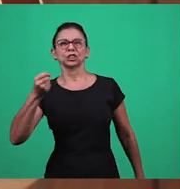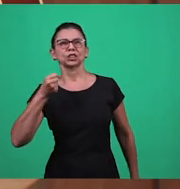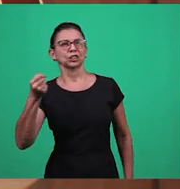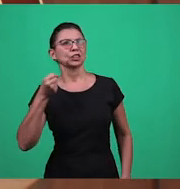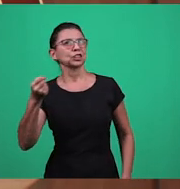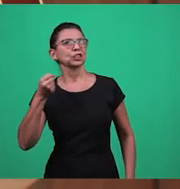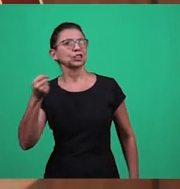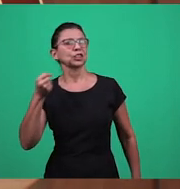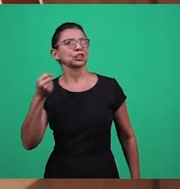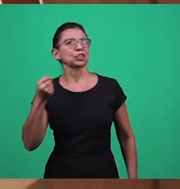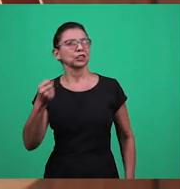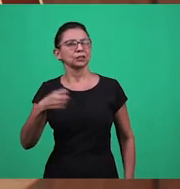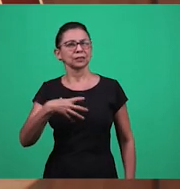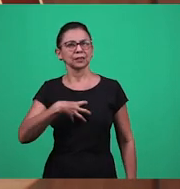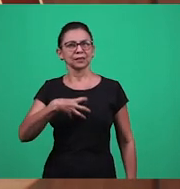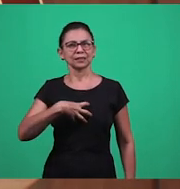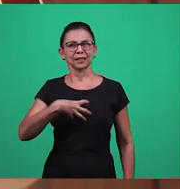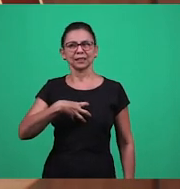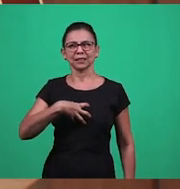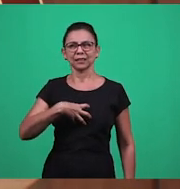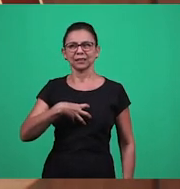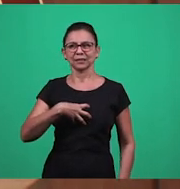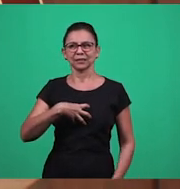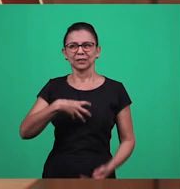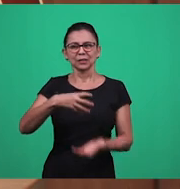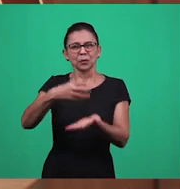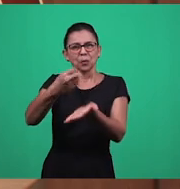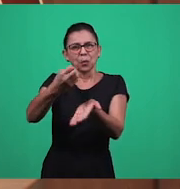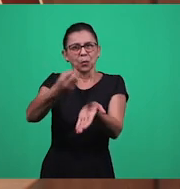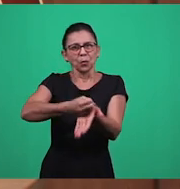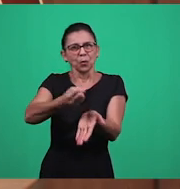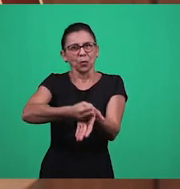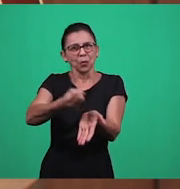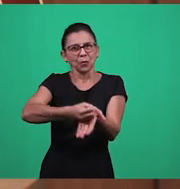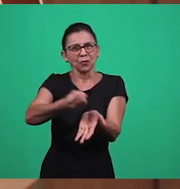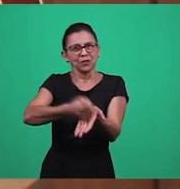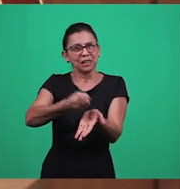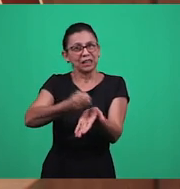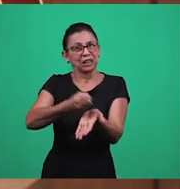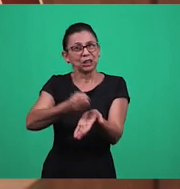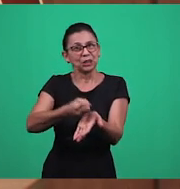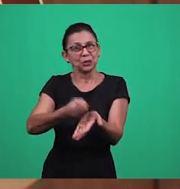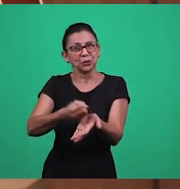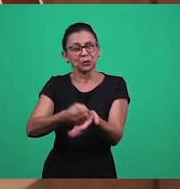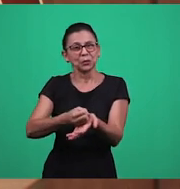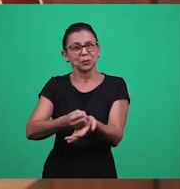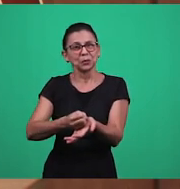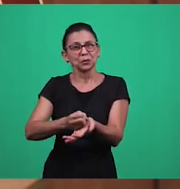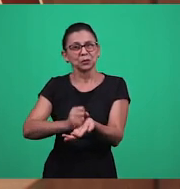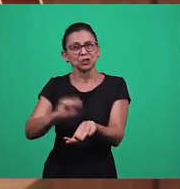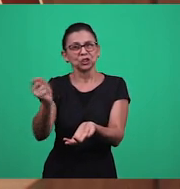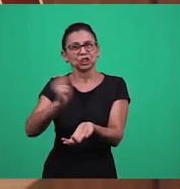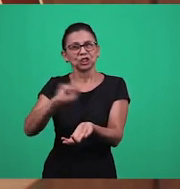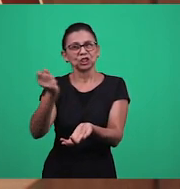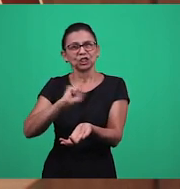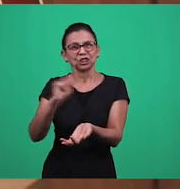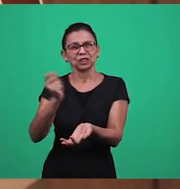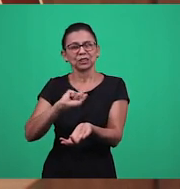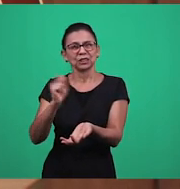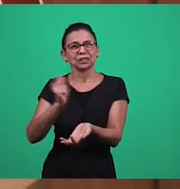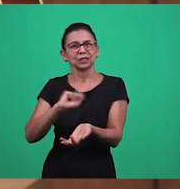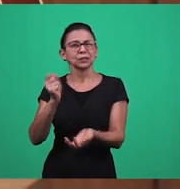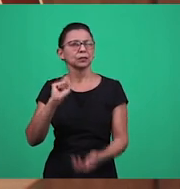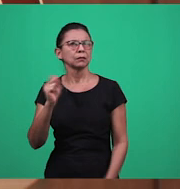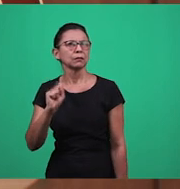o ganzá, o ovinho. Nós temos também esse chocalho.